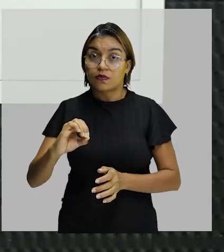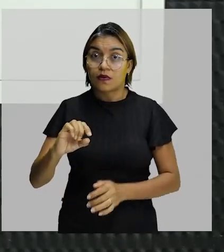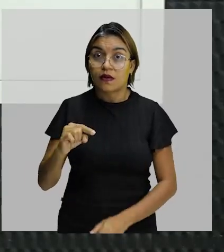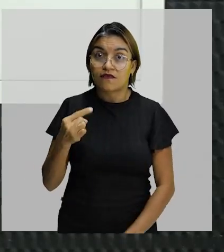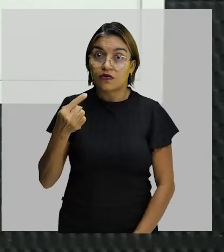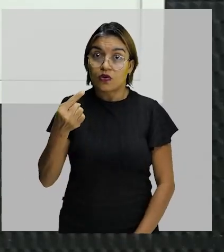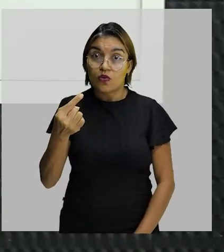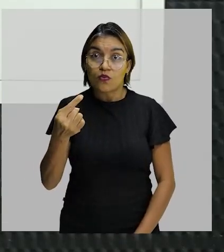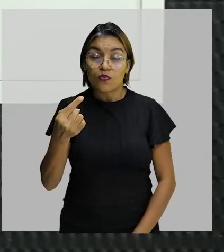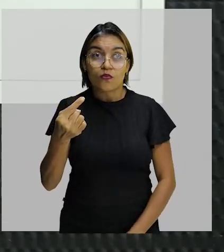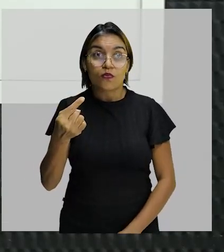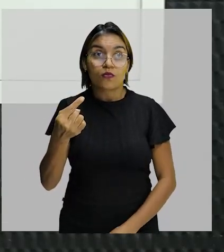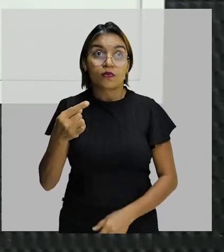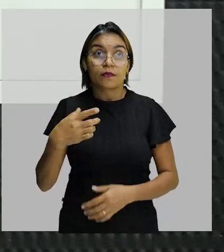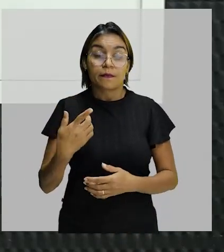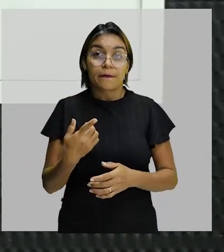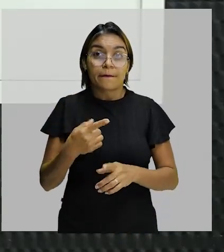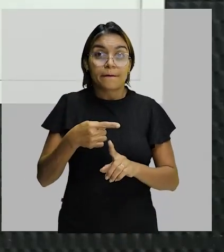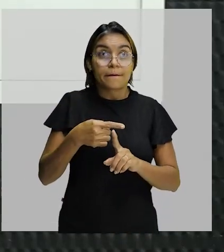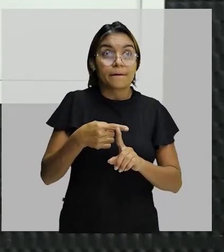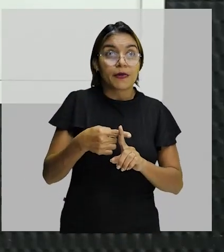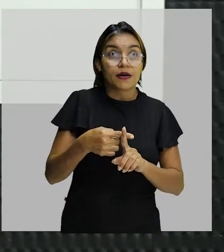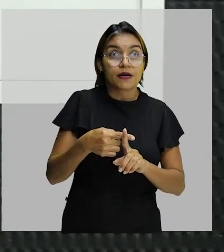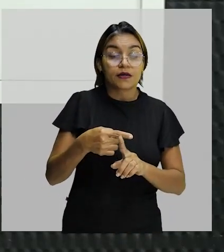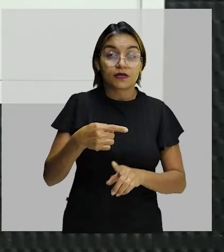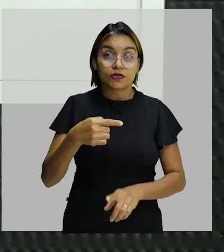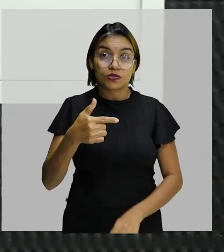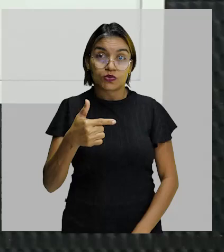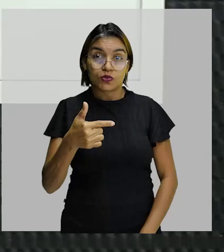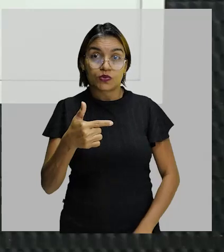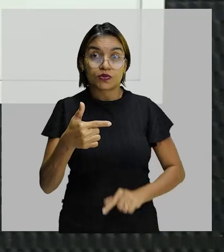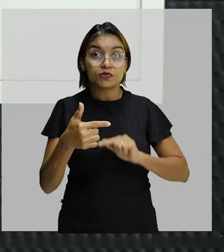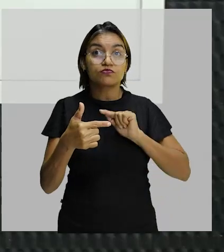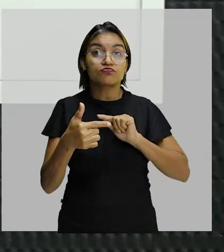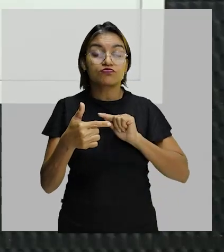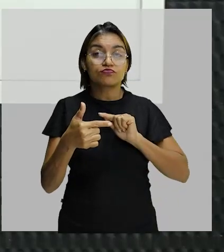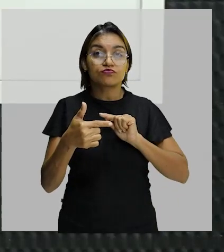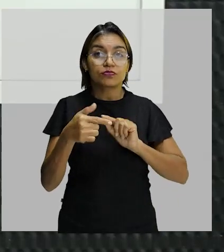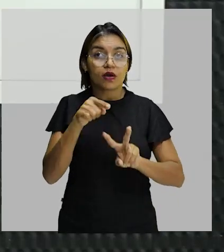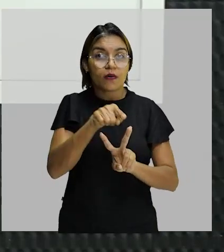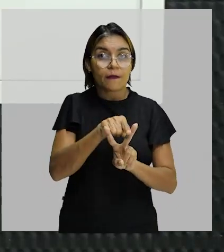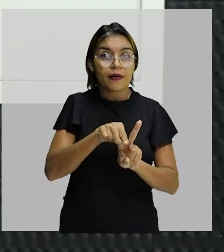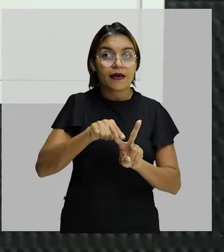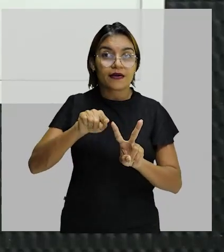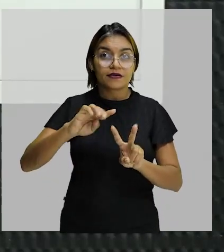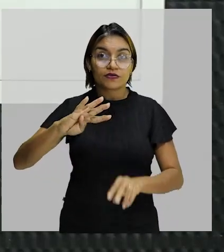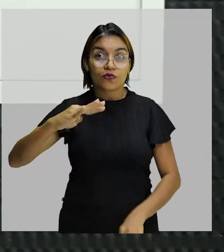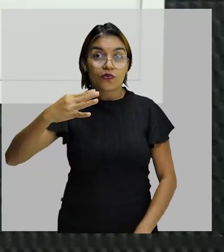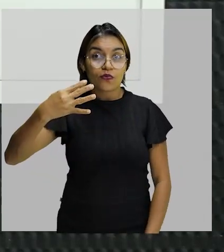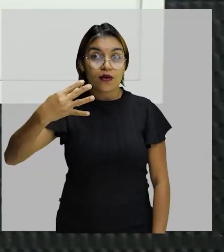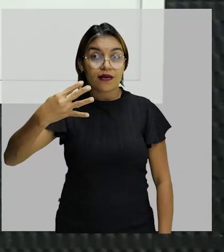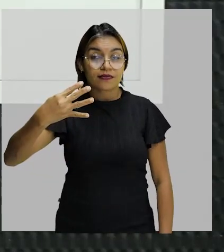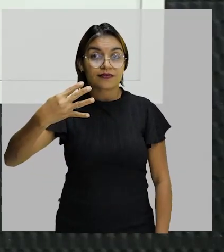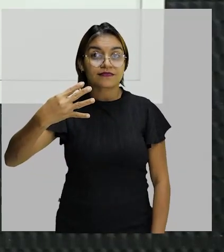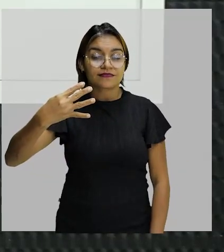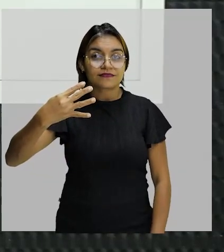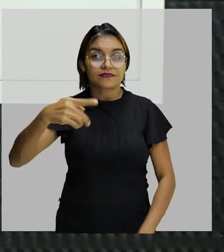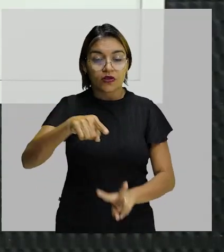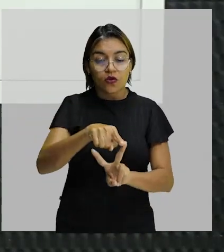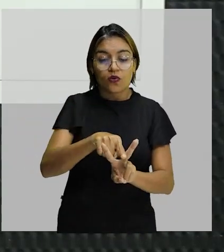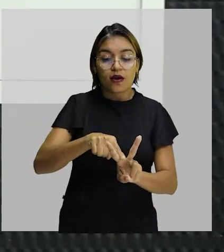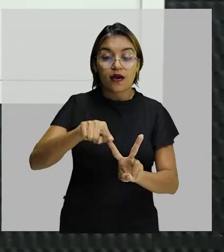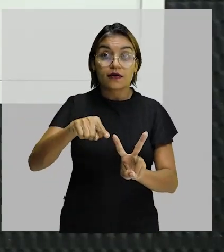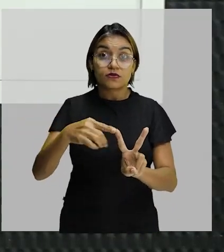Já que o mais 2, esse 2, é uma raiz o quê? Quarta. É uma raiz de multiplicidade